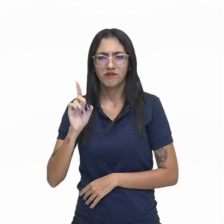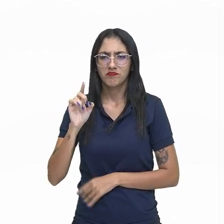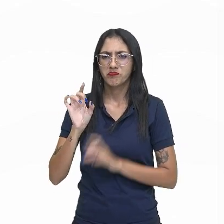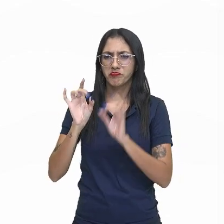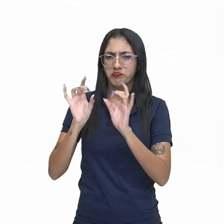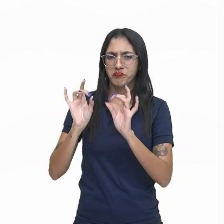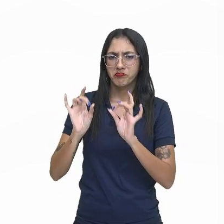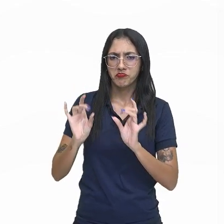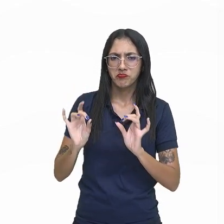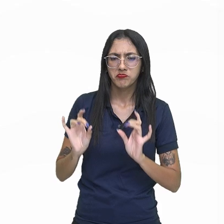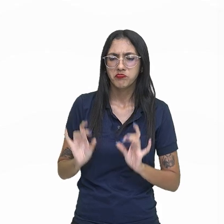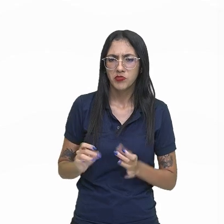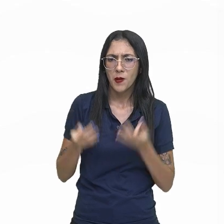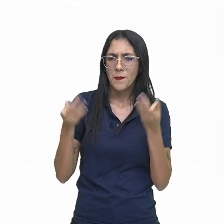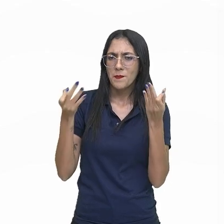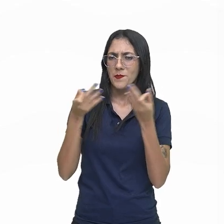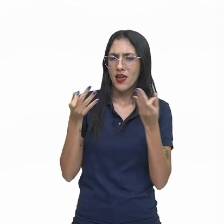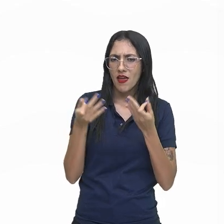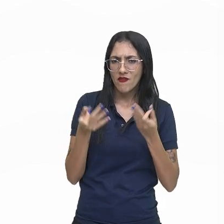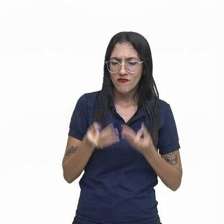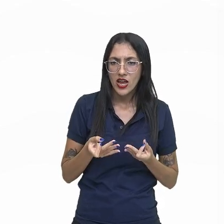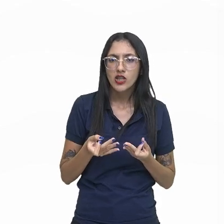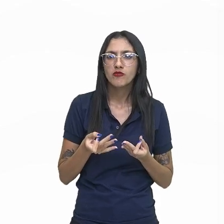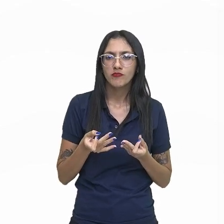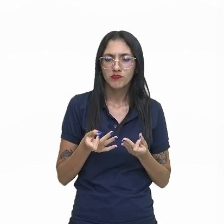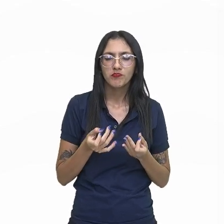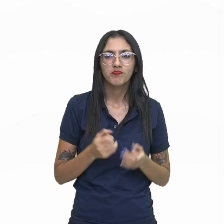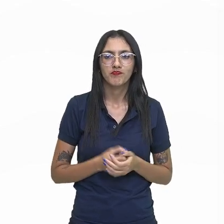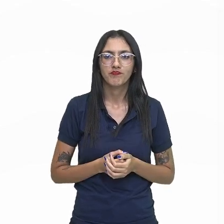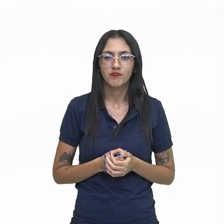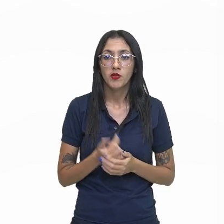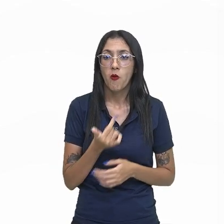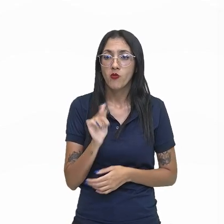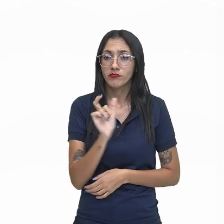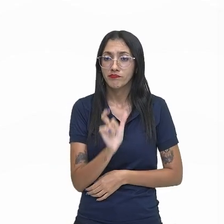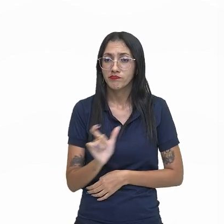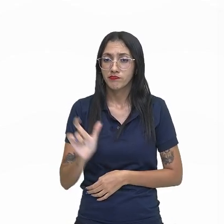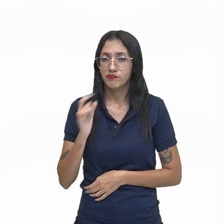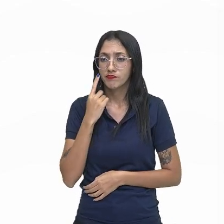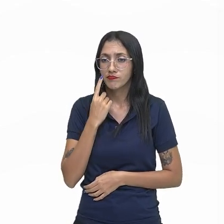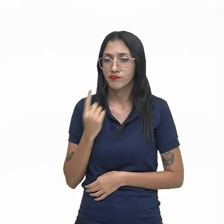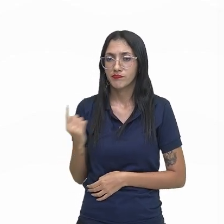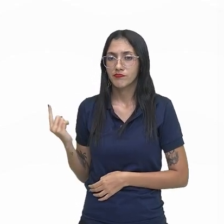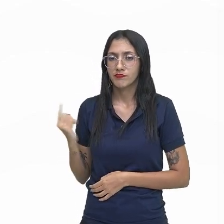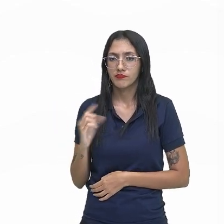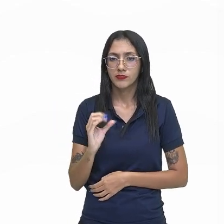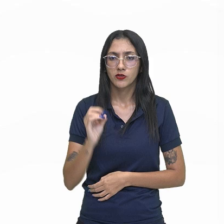copo d'água, se bem que num convescote,